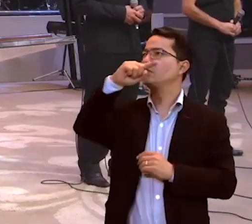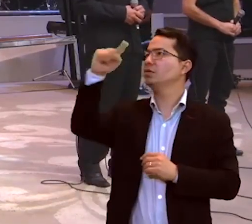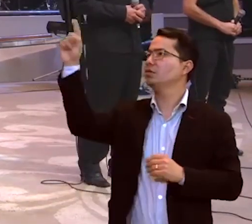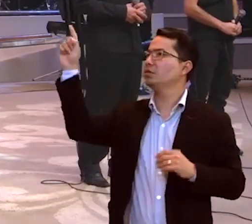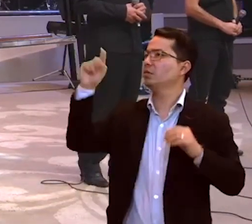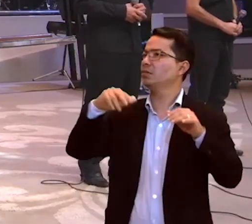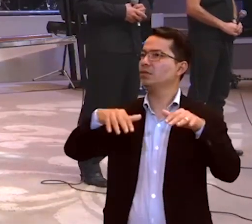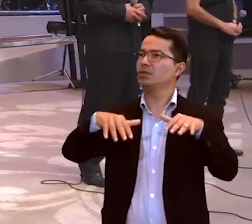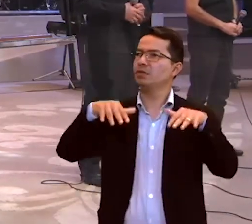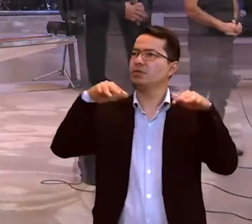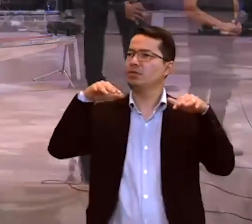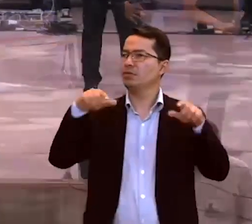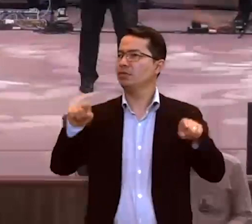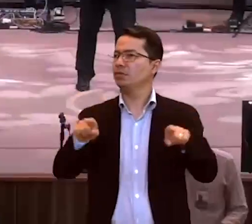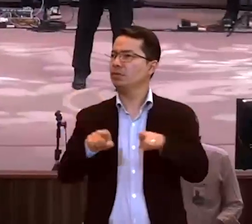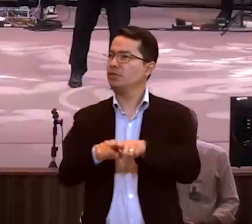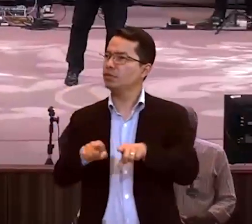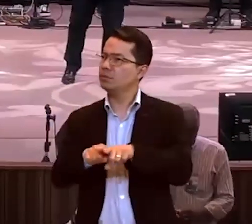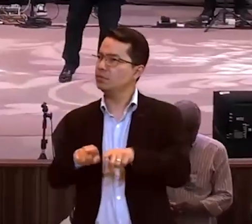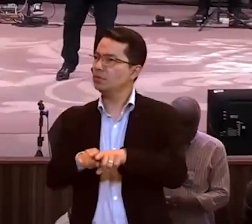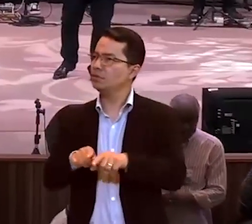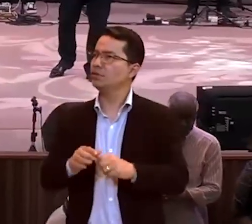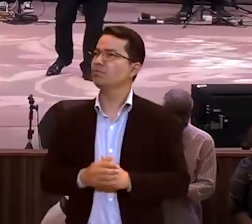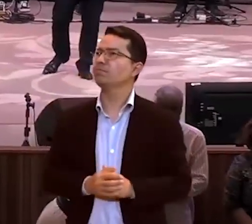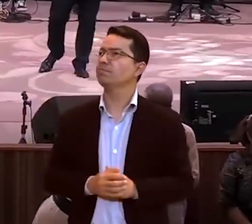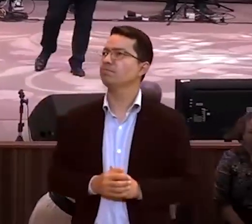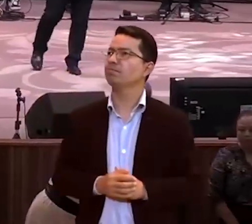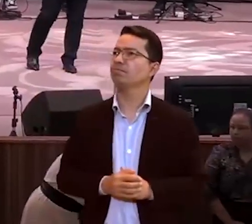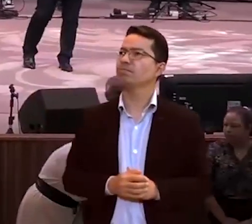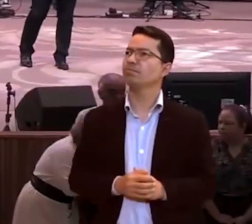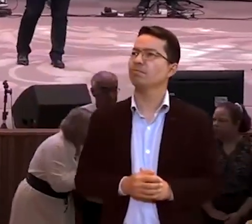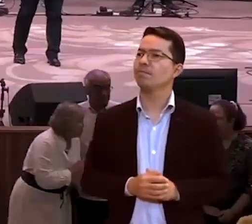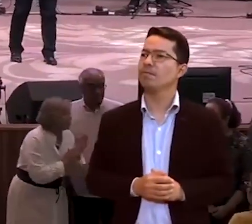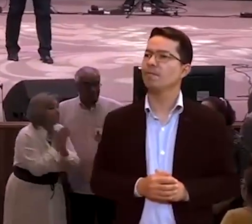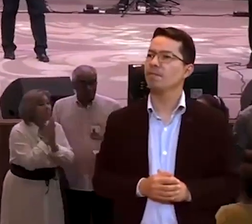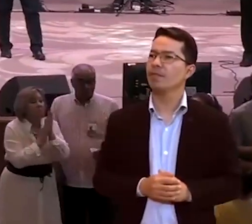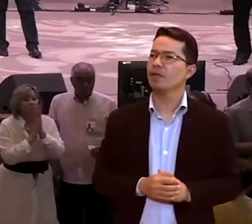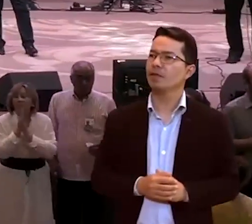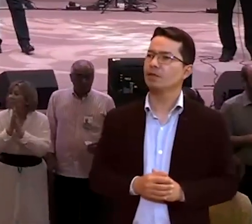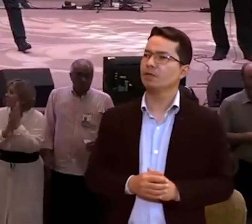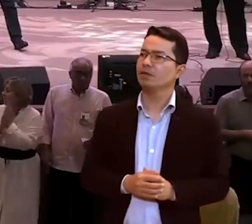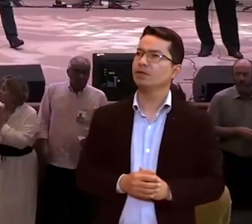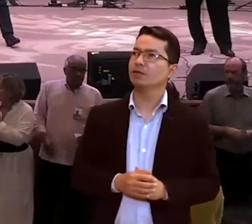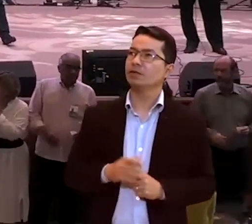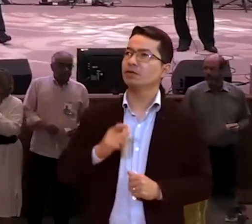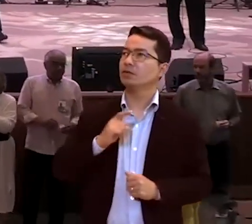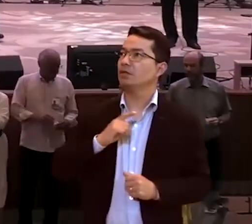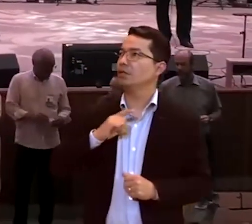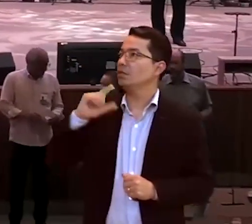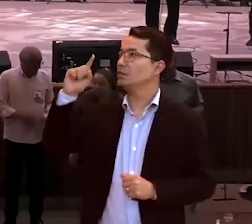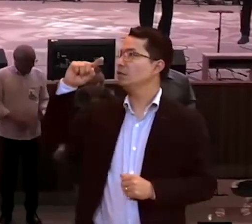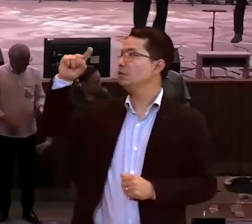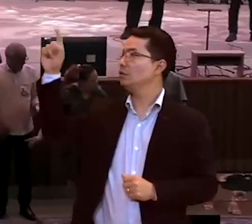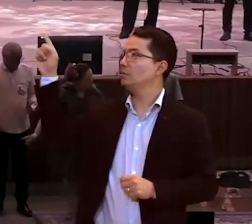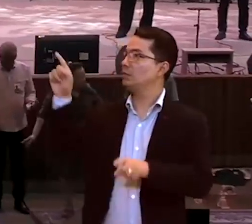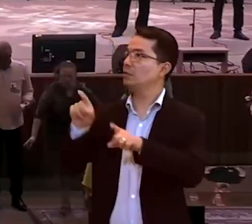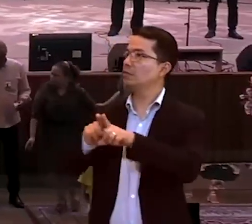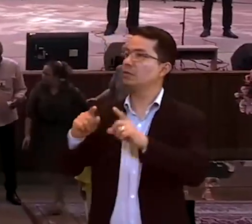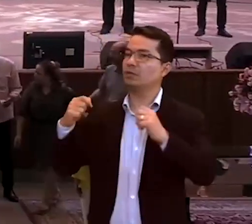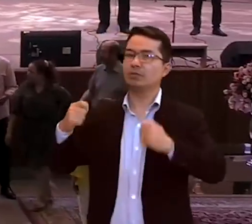para você não precisar descer. Isso, só me confirma depois se vai ter alguns lá na galeria para ajudá-los, né?